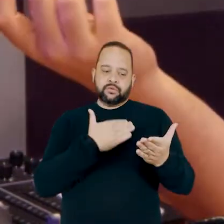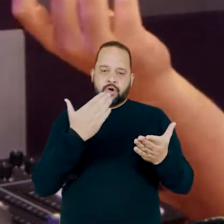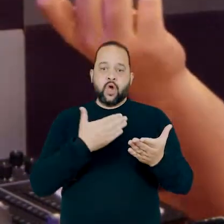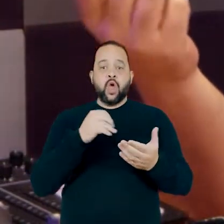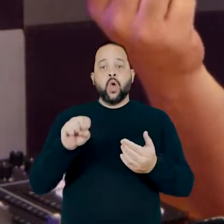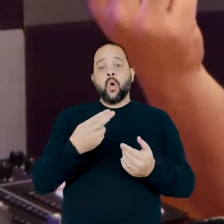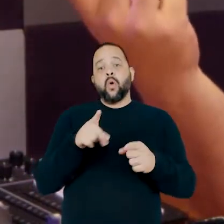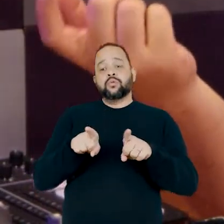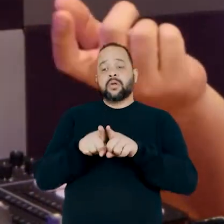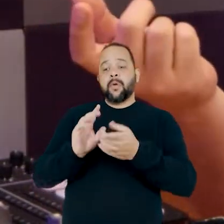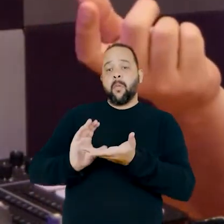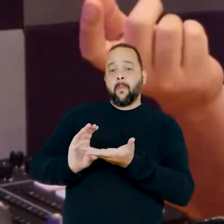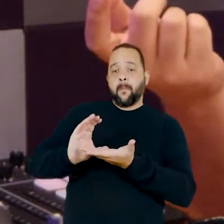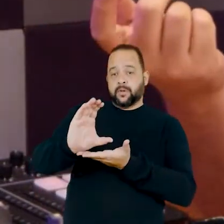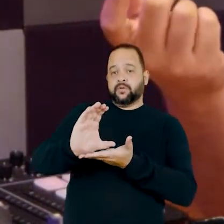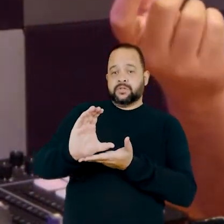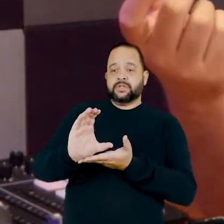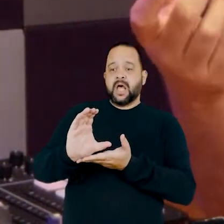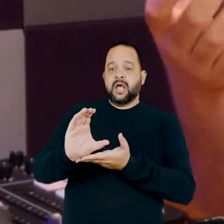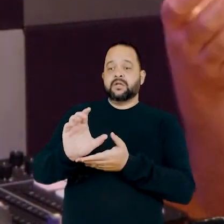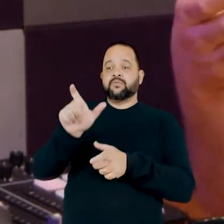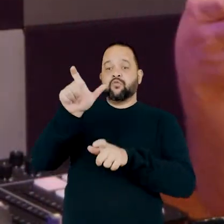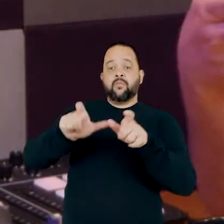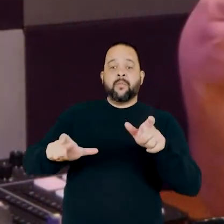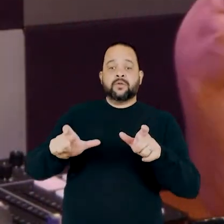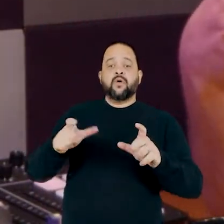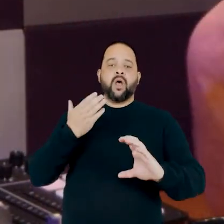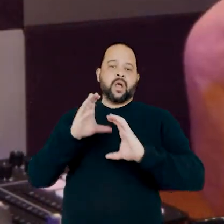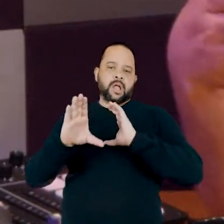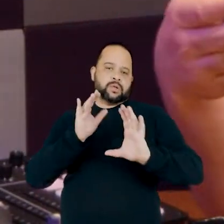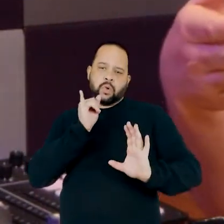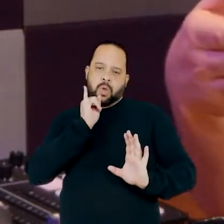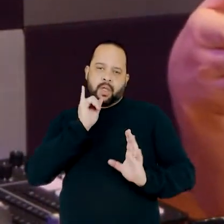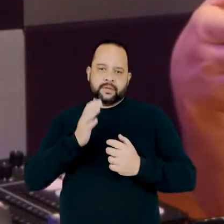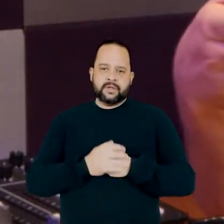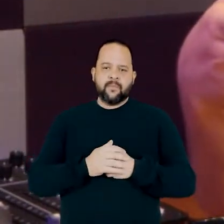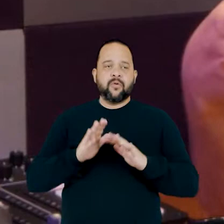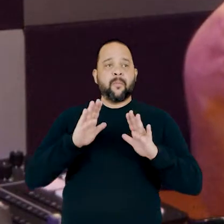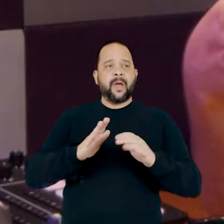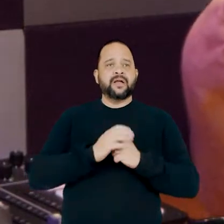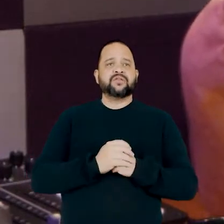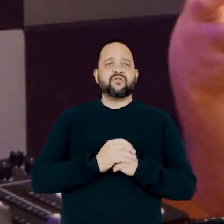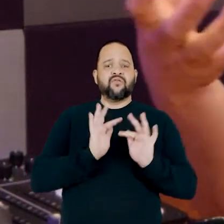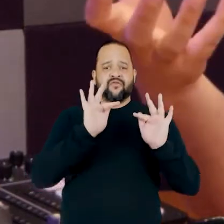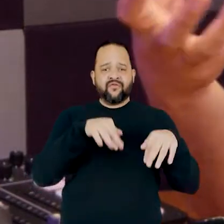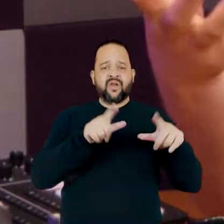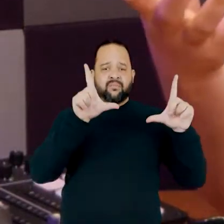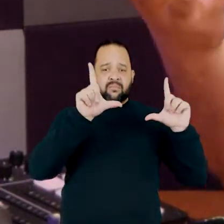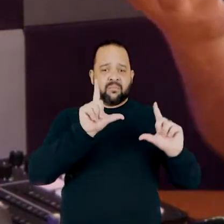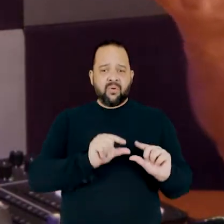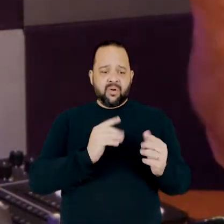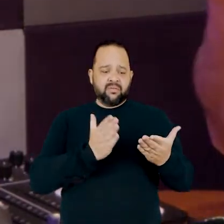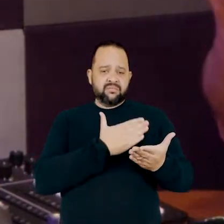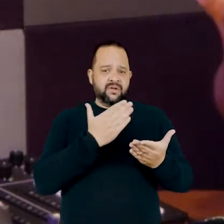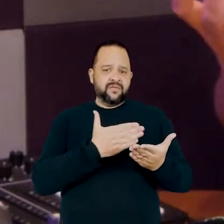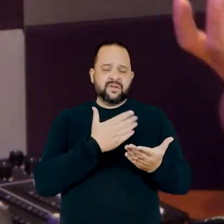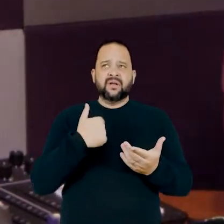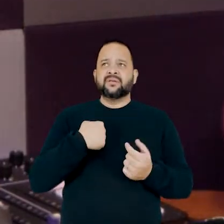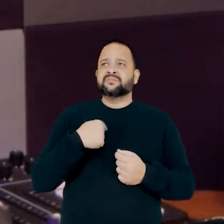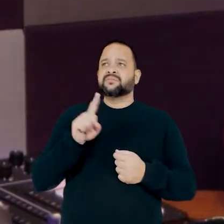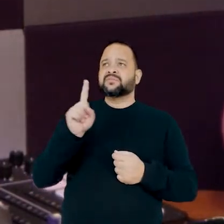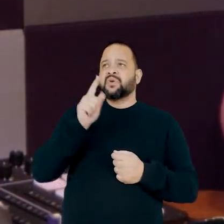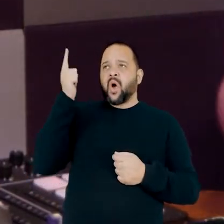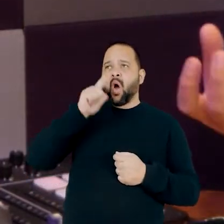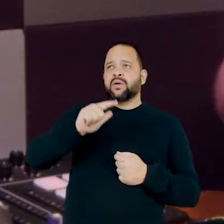patrocinar um artista, né? Só que com um fim, por exemplo, desse tipo de mídia, eu não consigo imaginar,